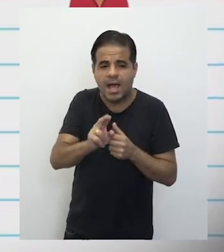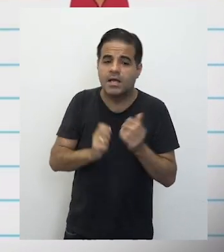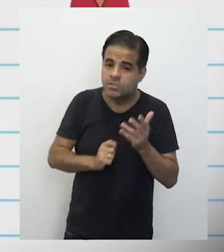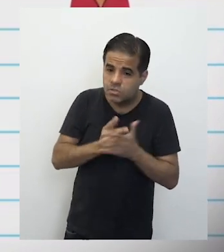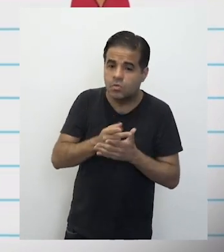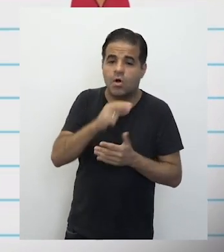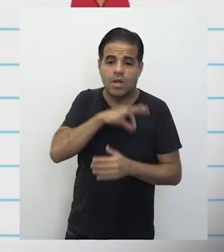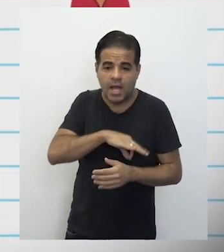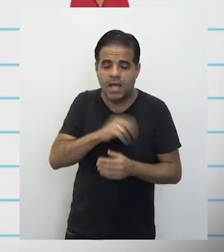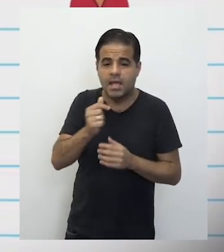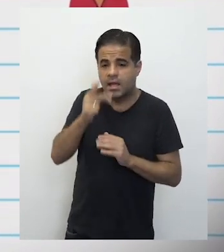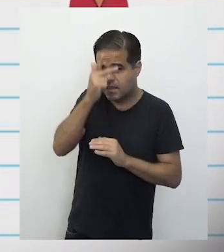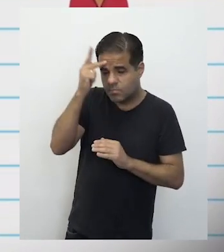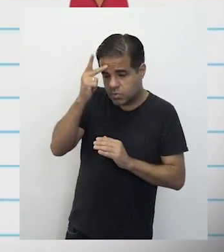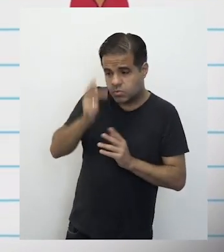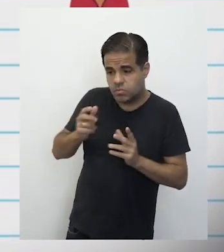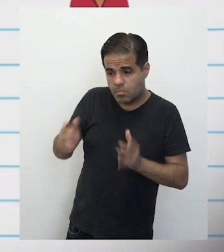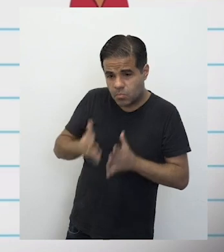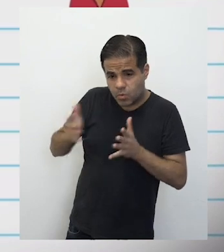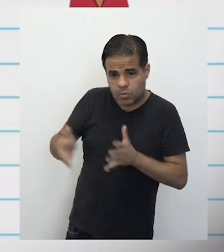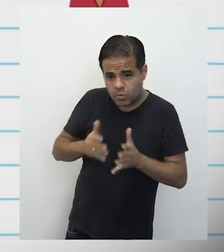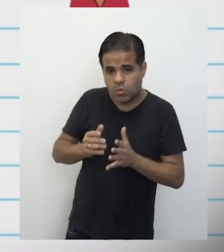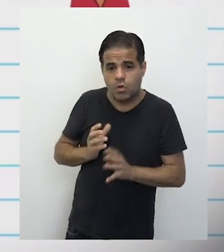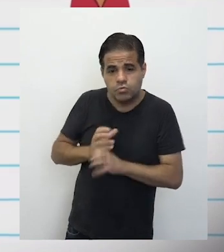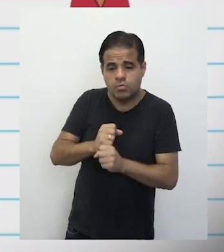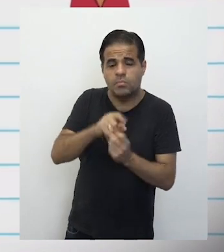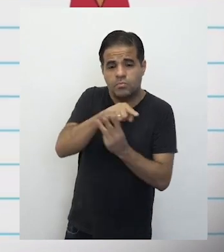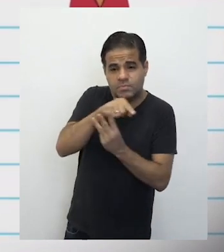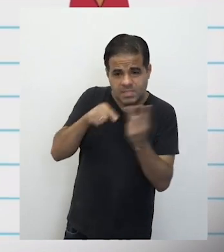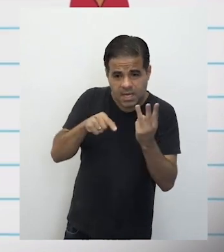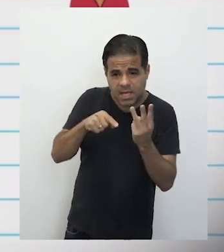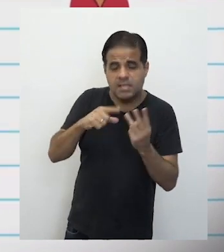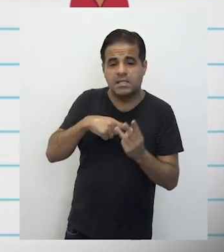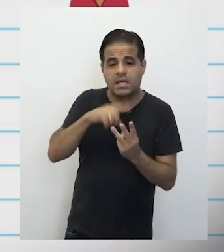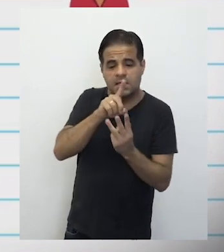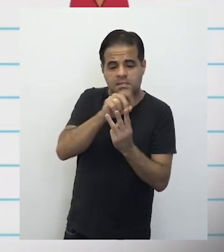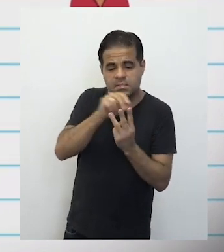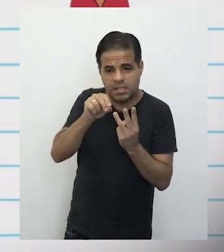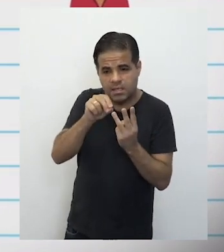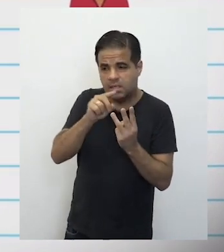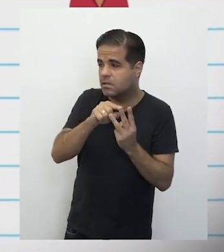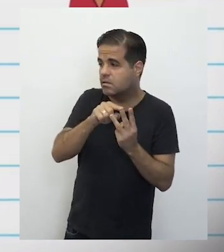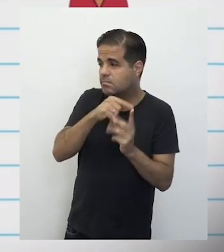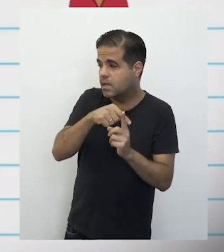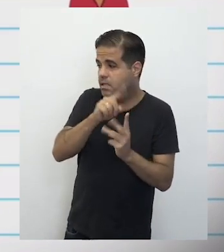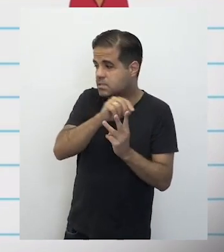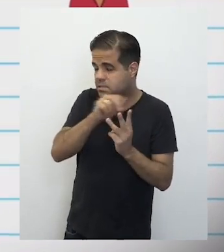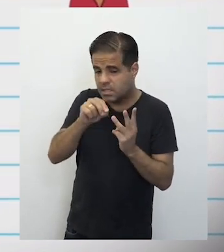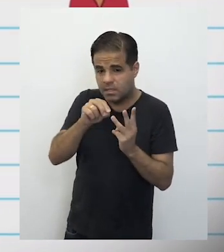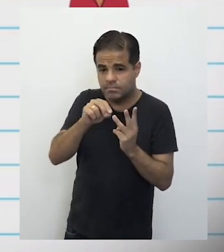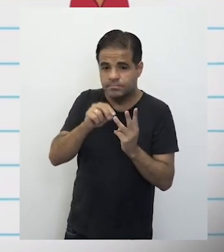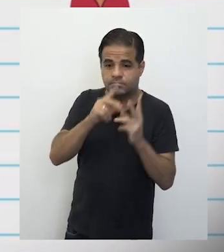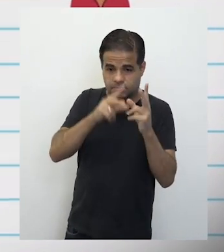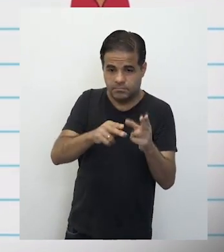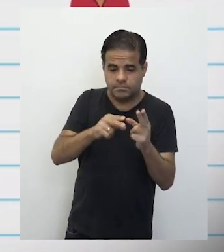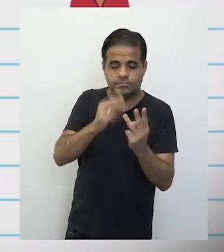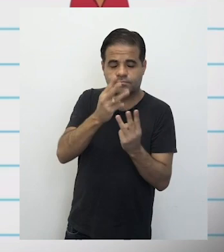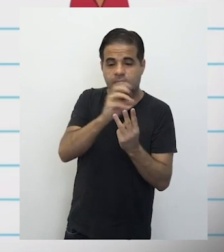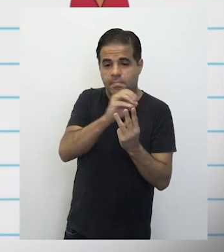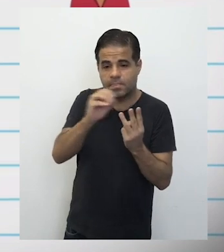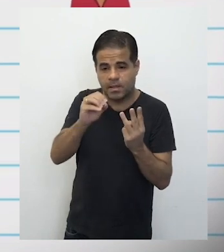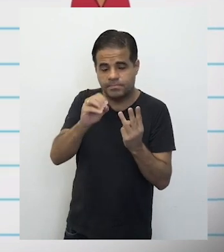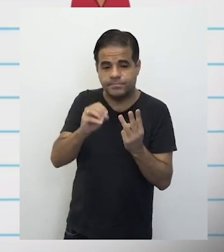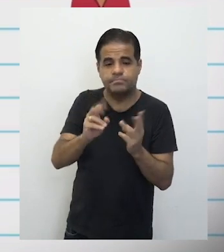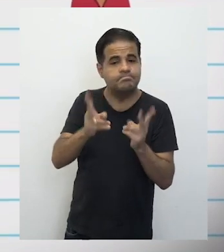do próprio produtor. Somando a renda dos três elos, temos 100 mais 100 mais 100, que é igual aos 300,